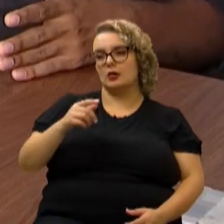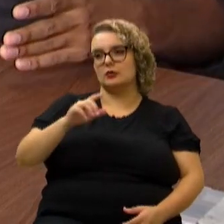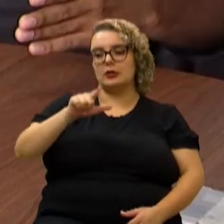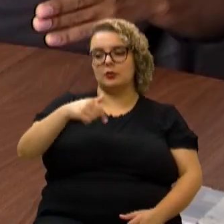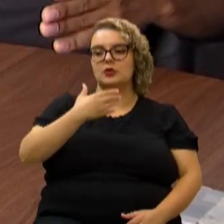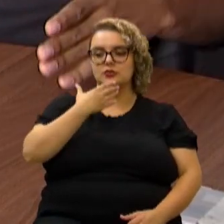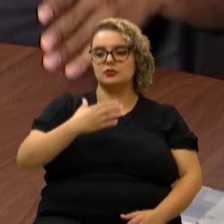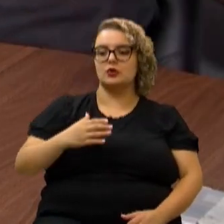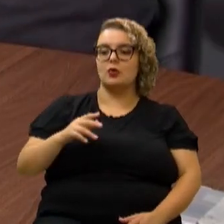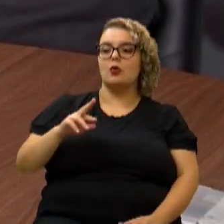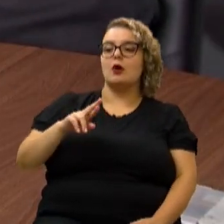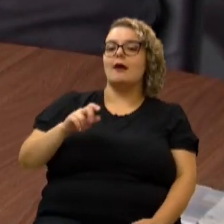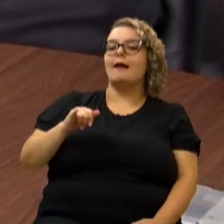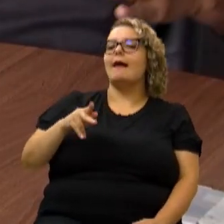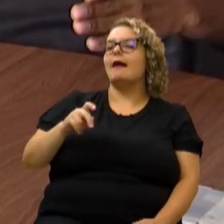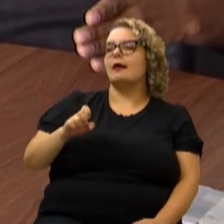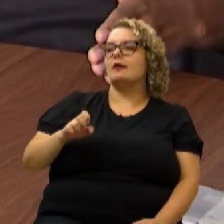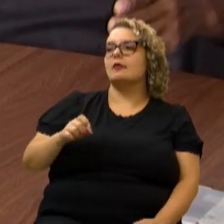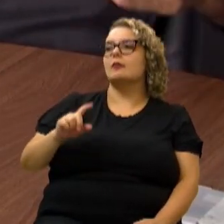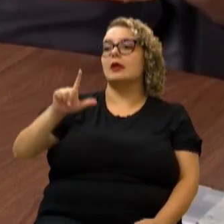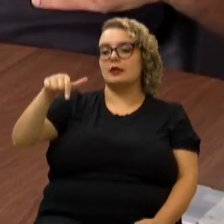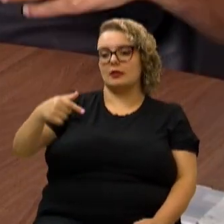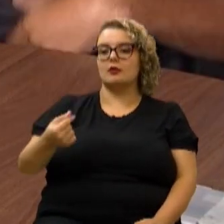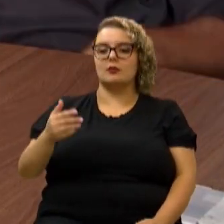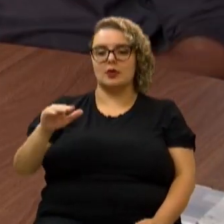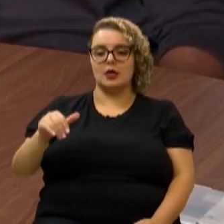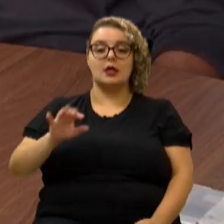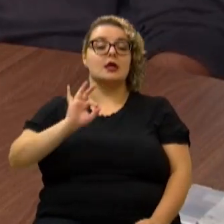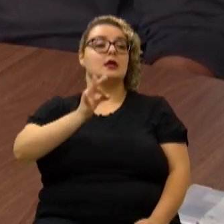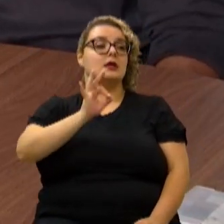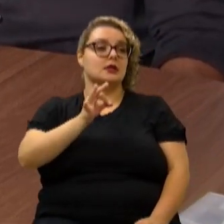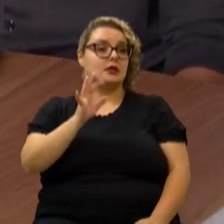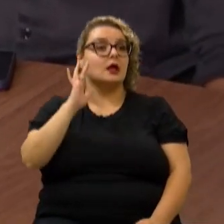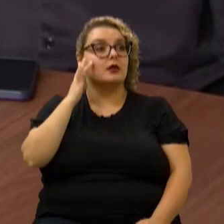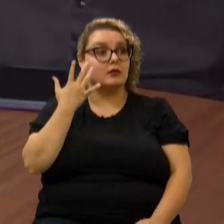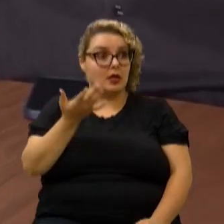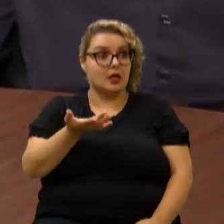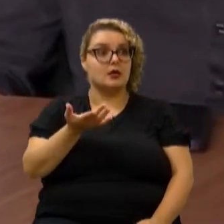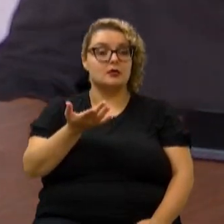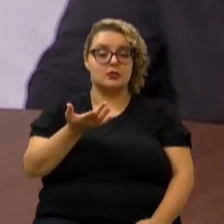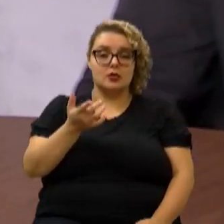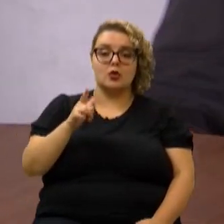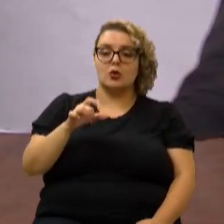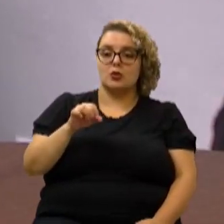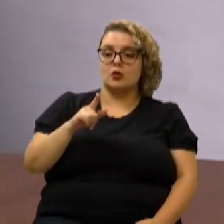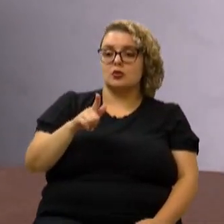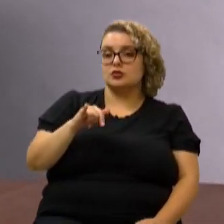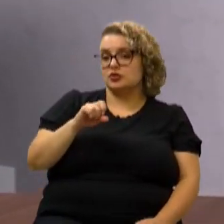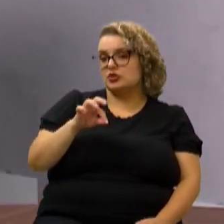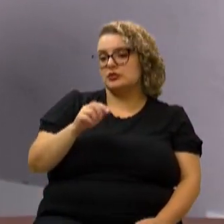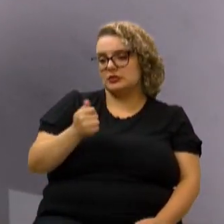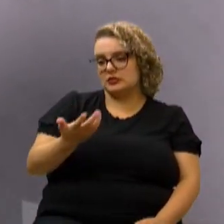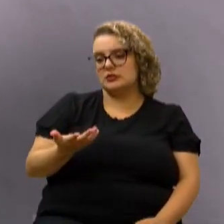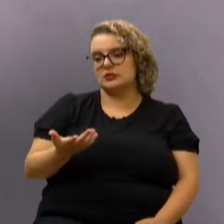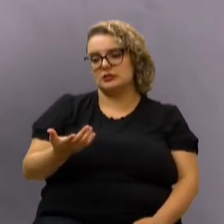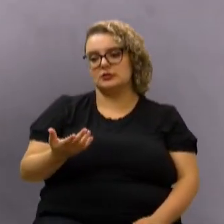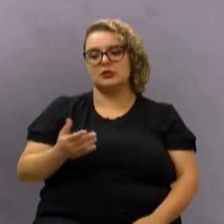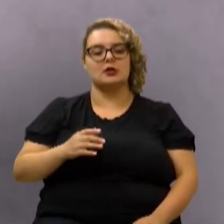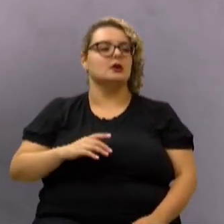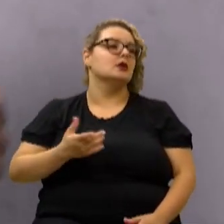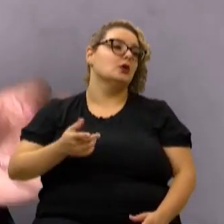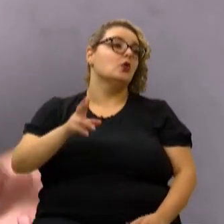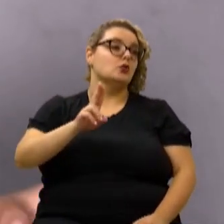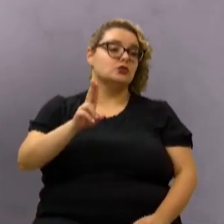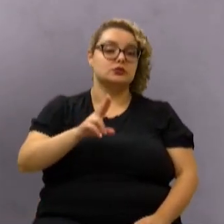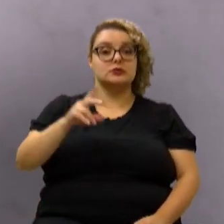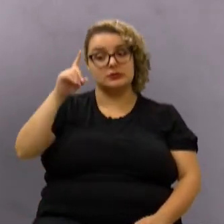depois que passa o hype, né, como a gente fala, ele fica um pouquinho mais barato. Exatamente. Acho que os lojistas, os comerciantes